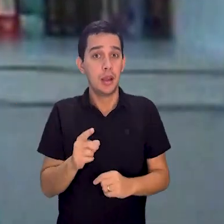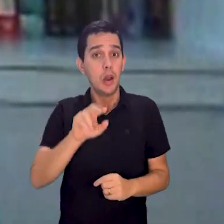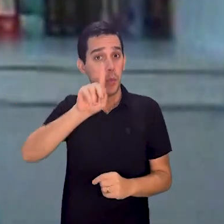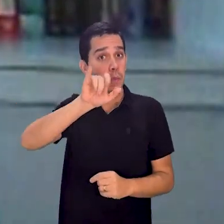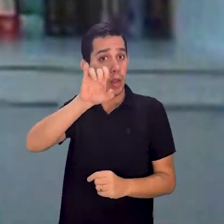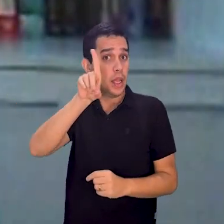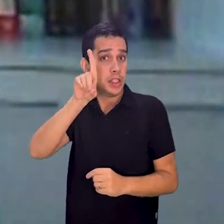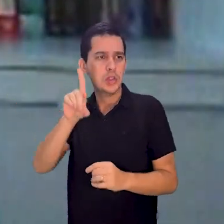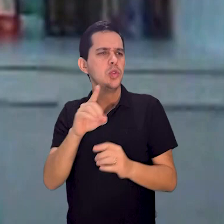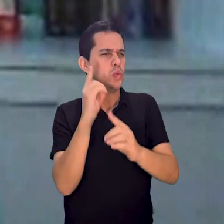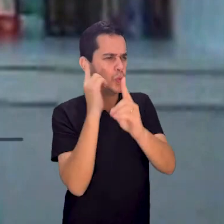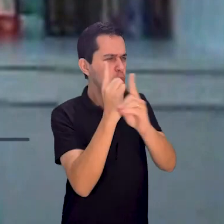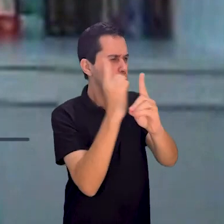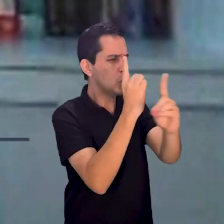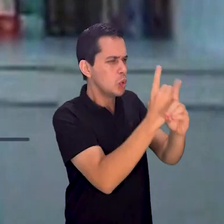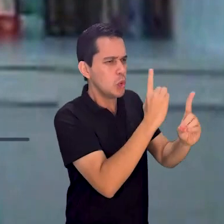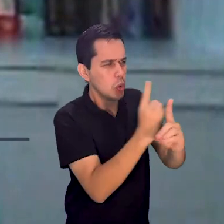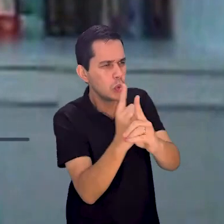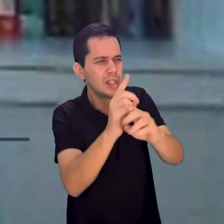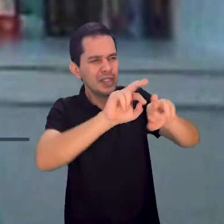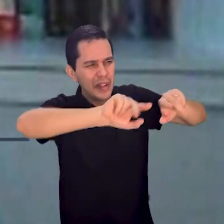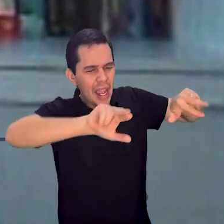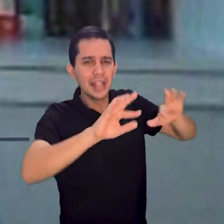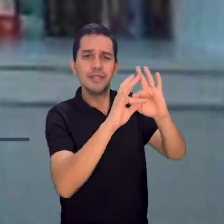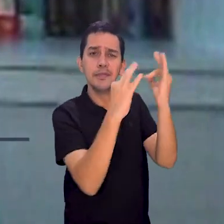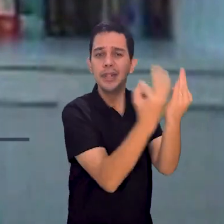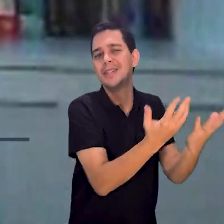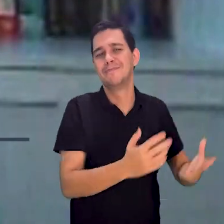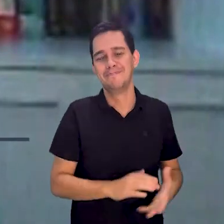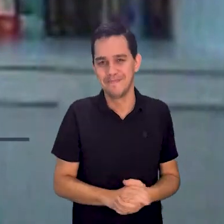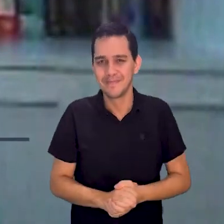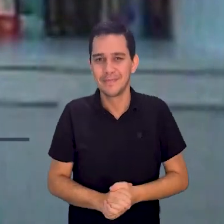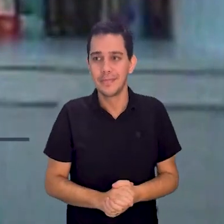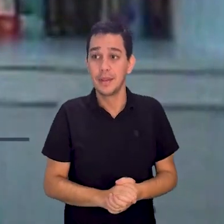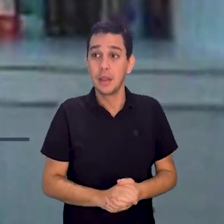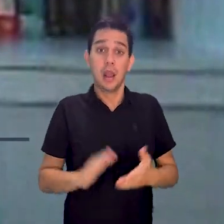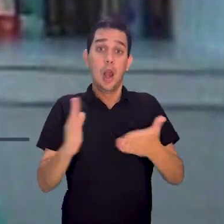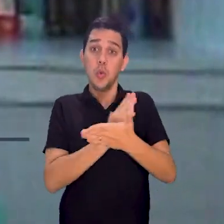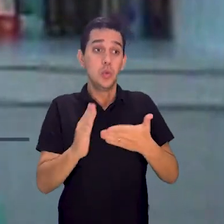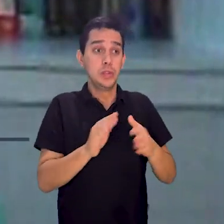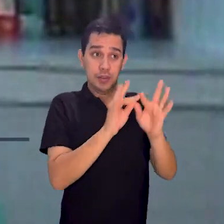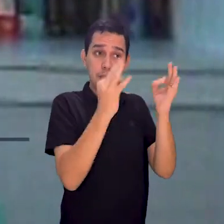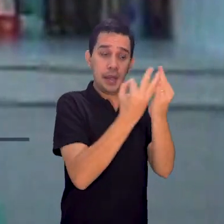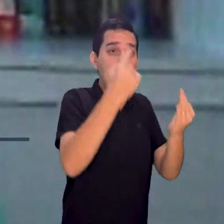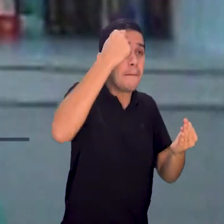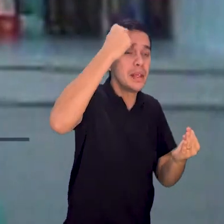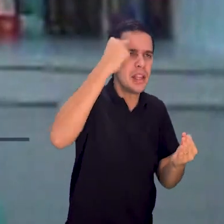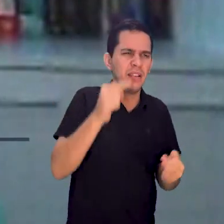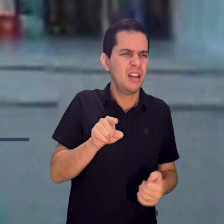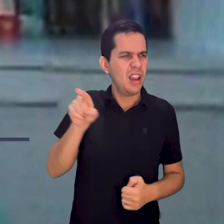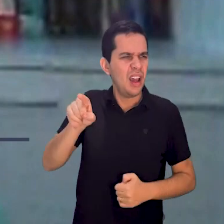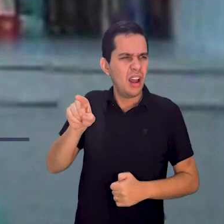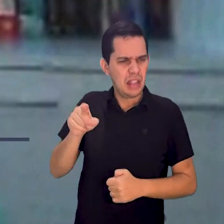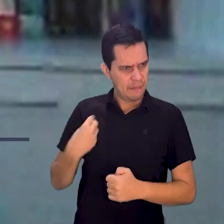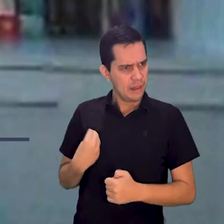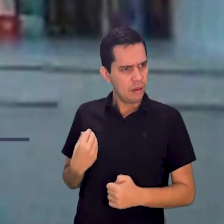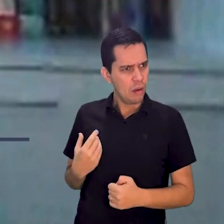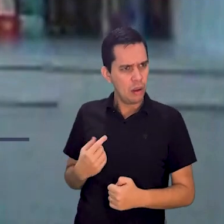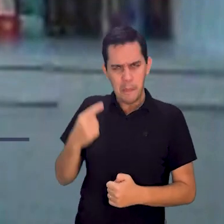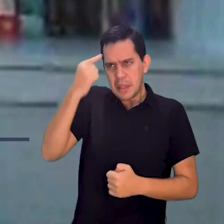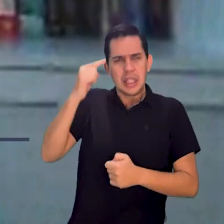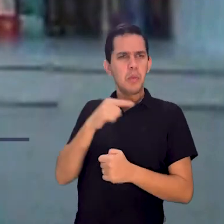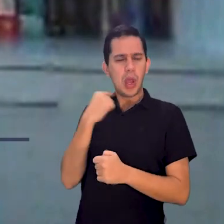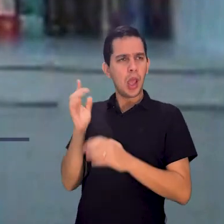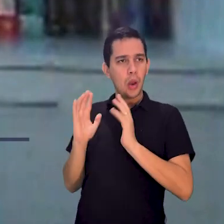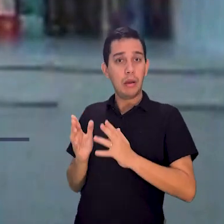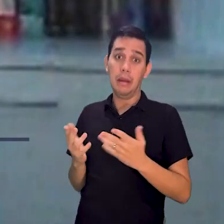paciente, e o PLID, através do cruzamento, conseguiu localizar diversas famílias, pessoas que a família tinha dado por morta, que eram andarilhas, que